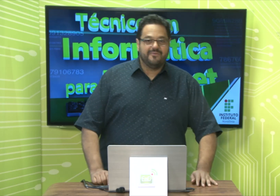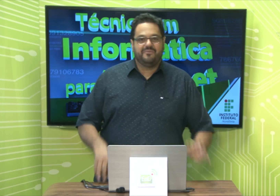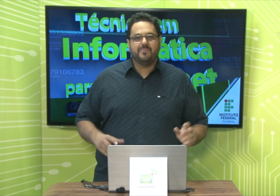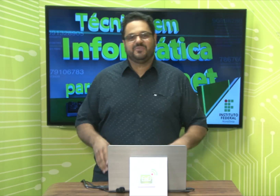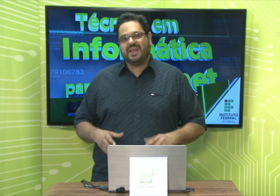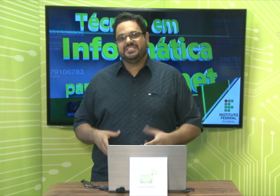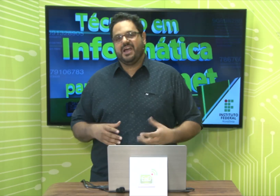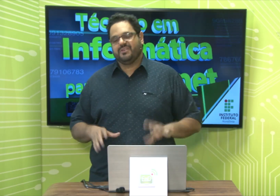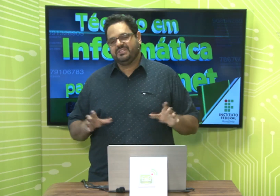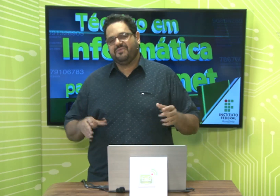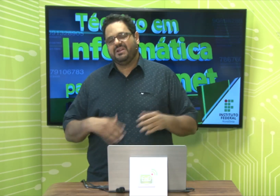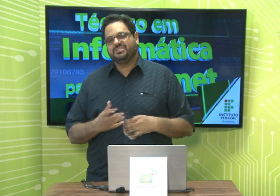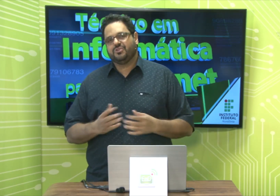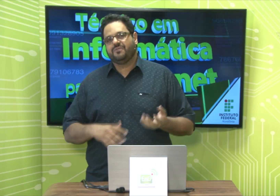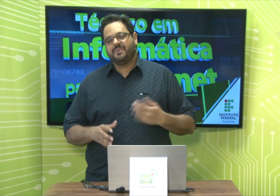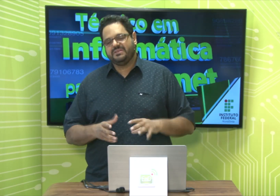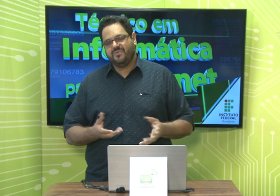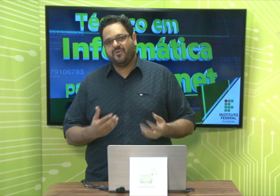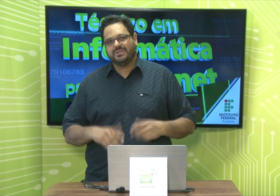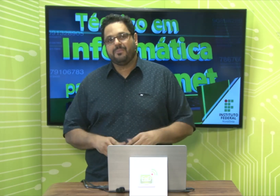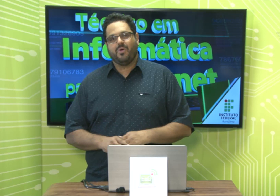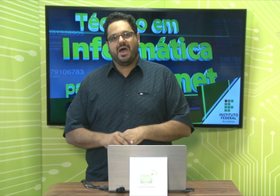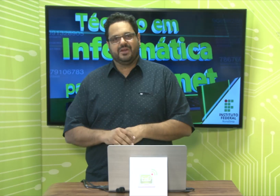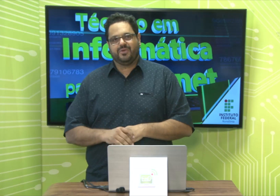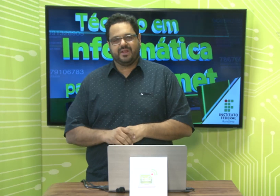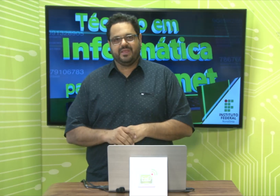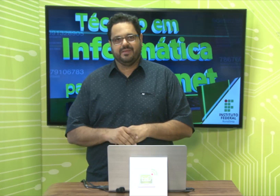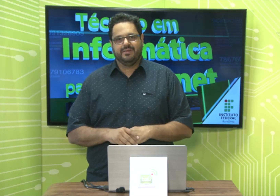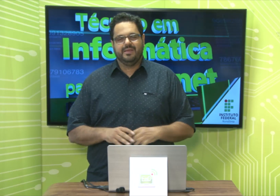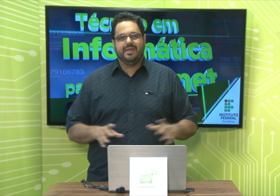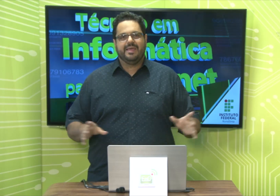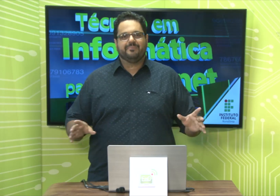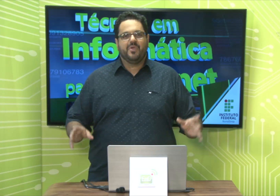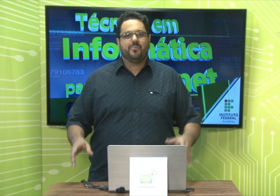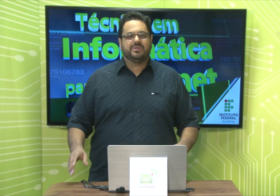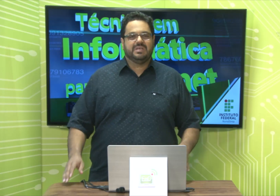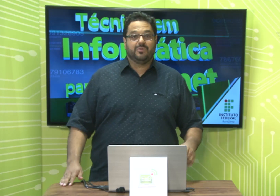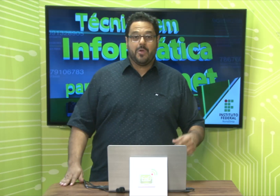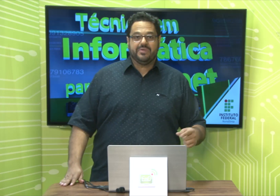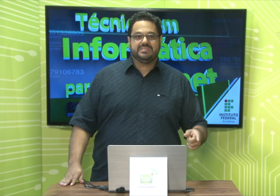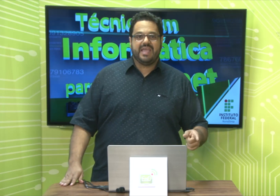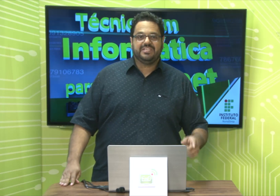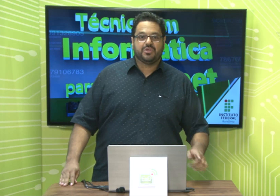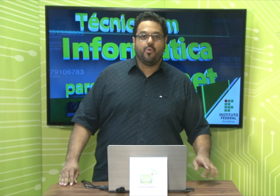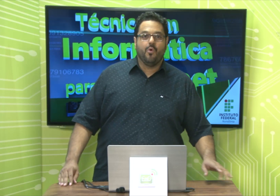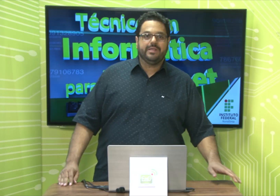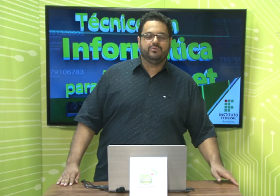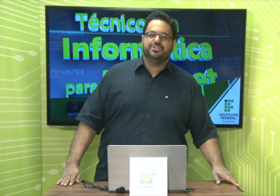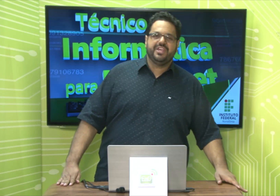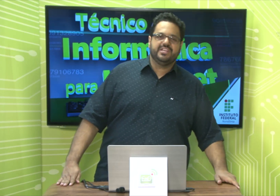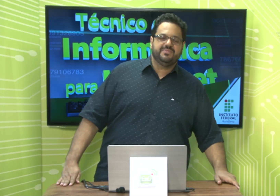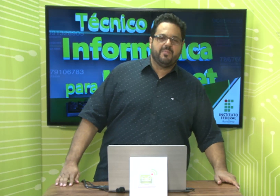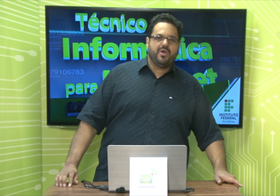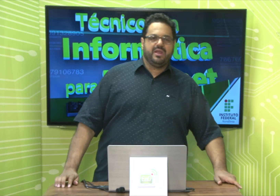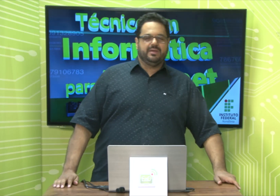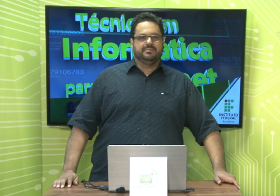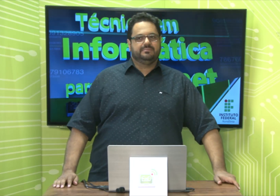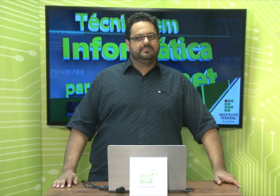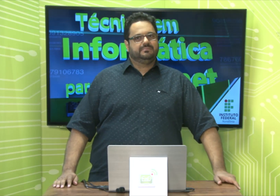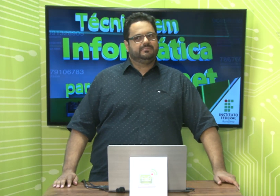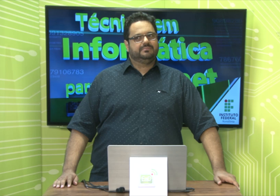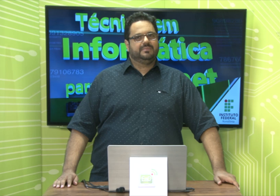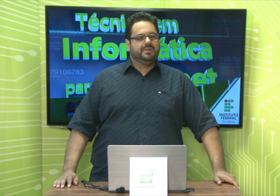Agora, vamos falar de hardware. A gente está falando de software, mas vamos voltar para o hardware aqui. Meu processador é um i7 com 8 GB de memória